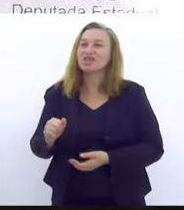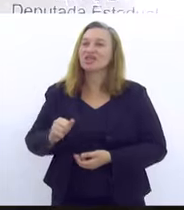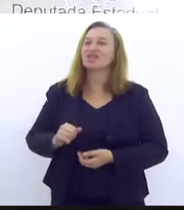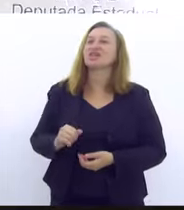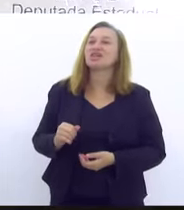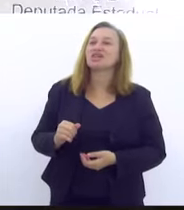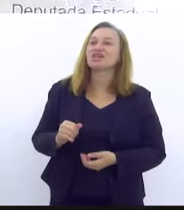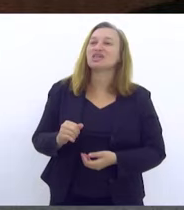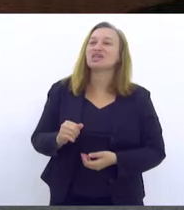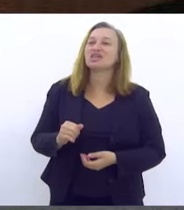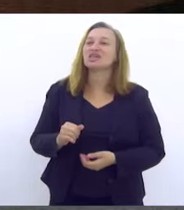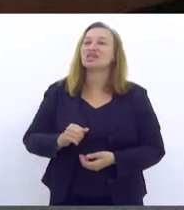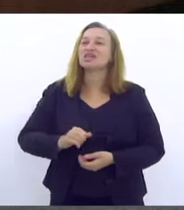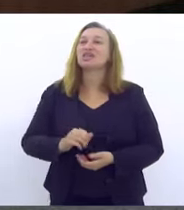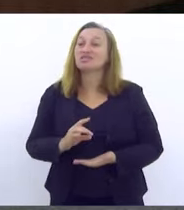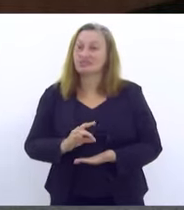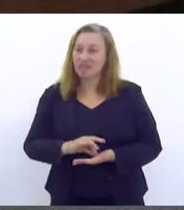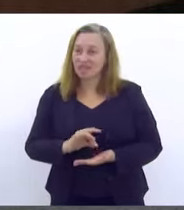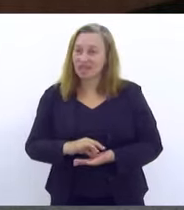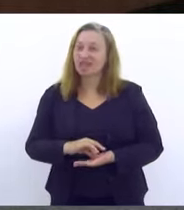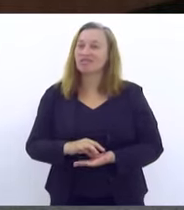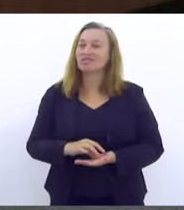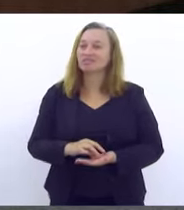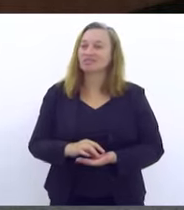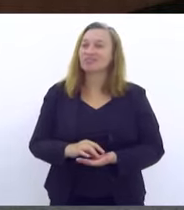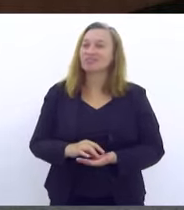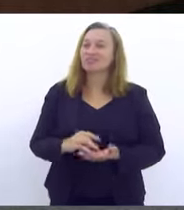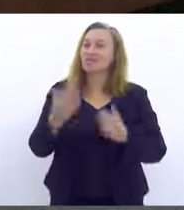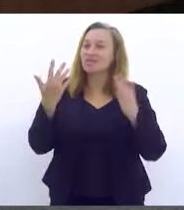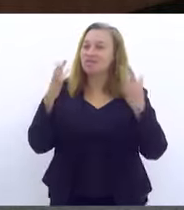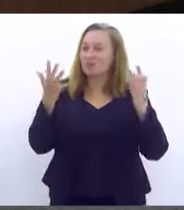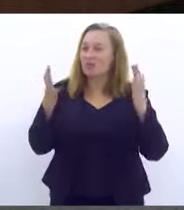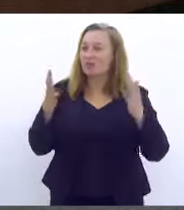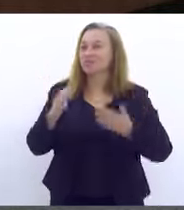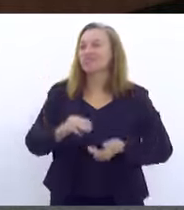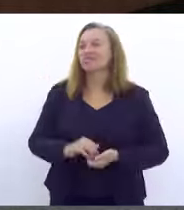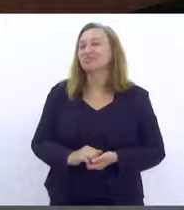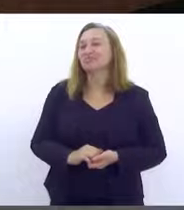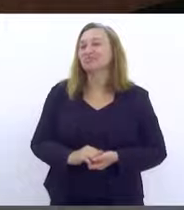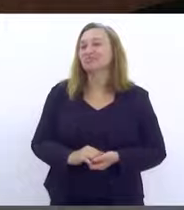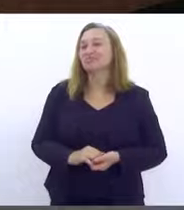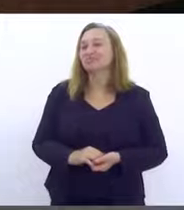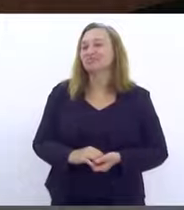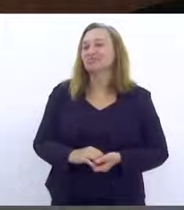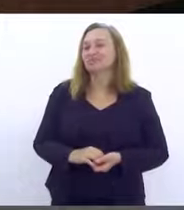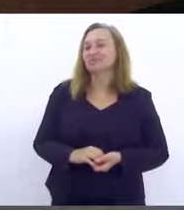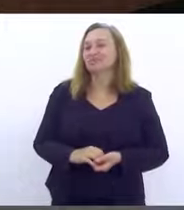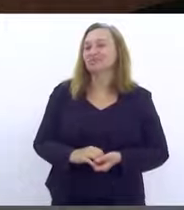a IBI existe, verdade. Palmas para a tia Cristina.